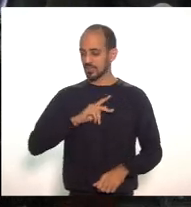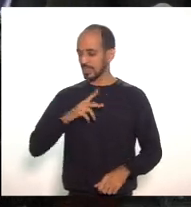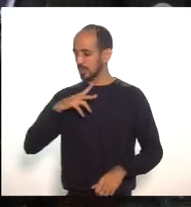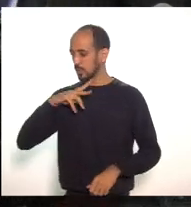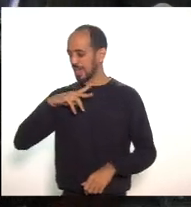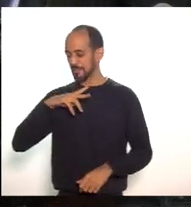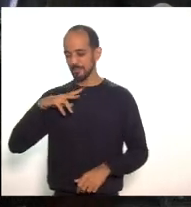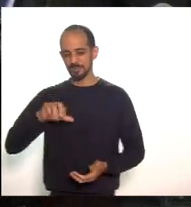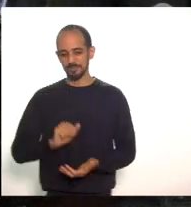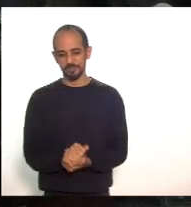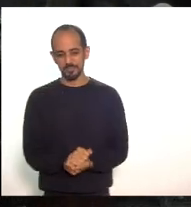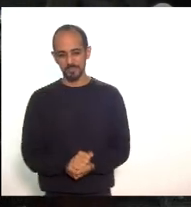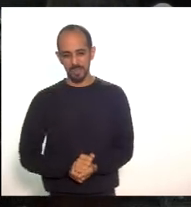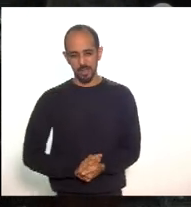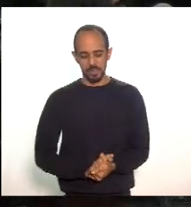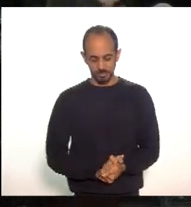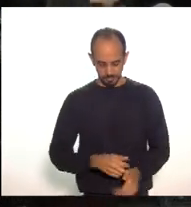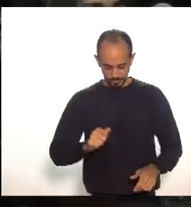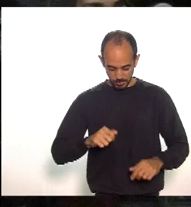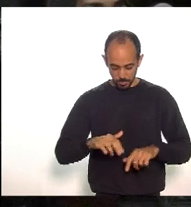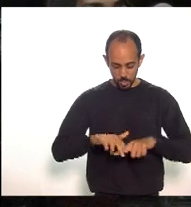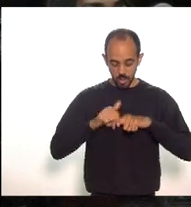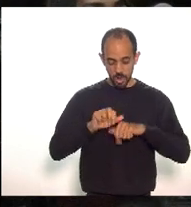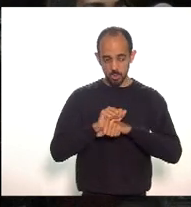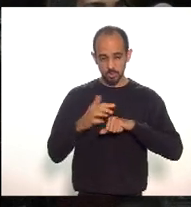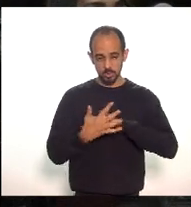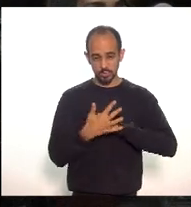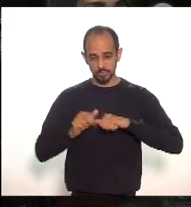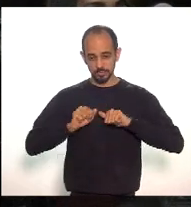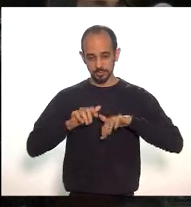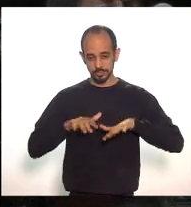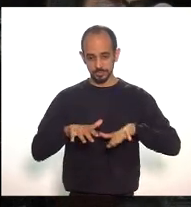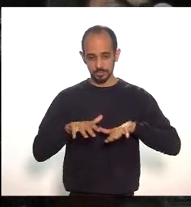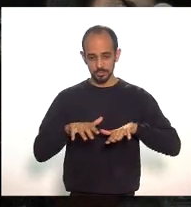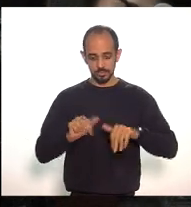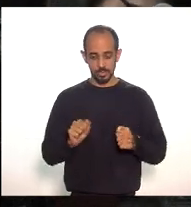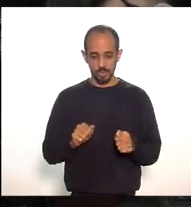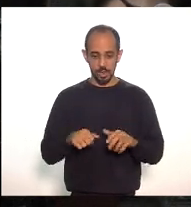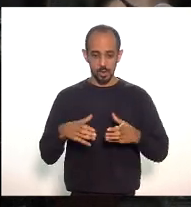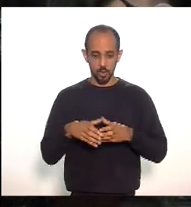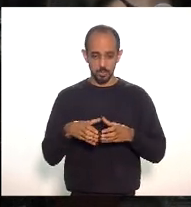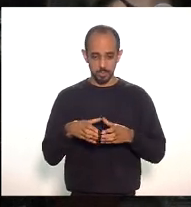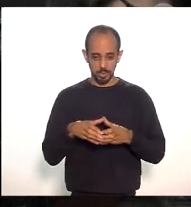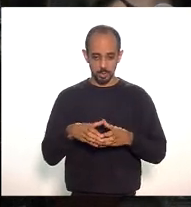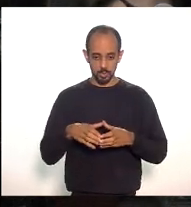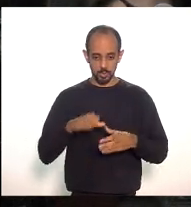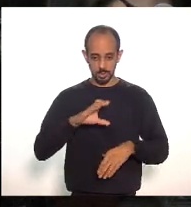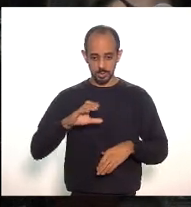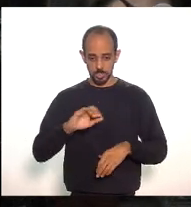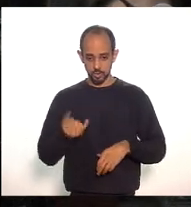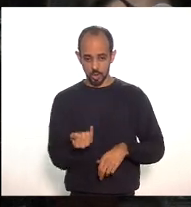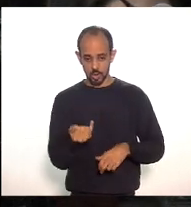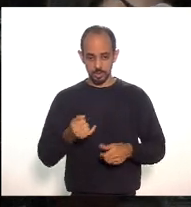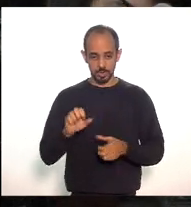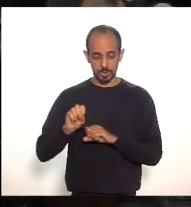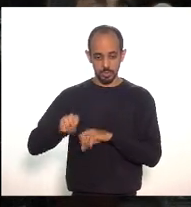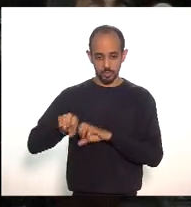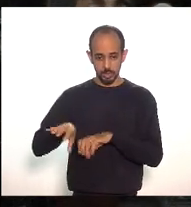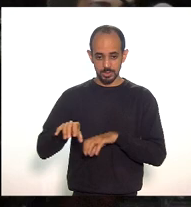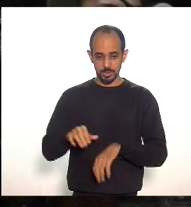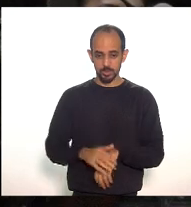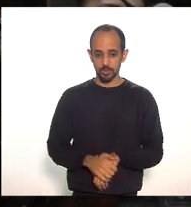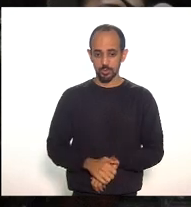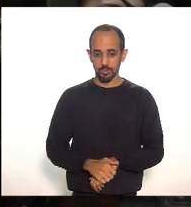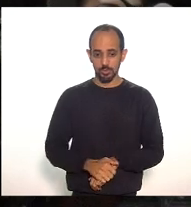vigência do plano de contingências novo coronavírus covid-19 pendente de pareceres das comissões condição Justiça de saúde e educação